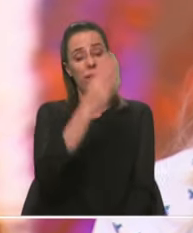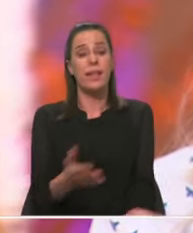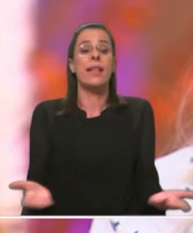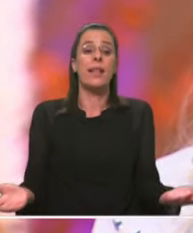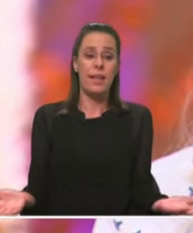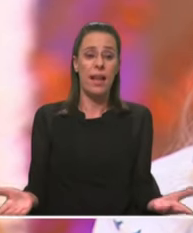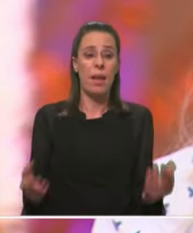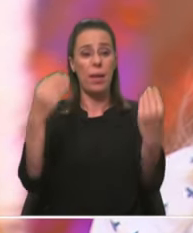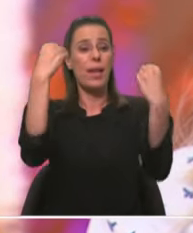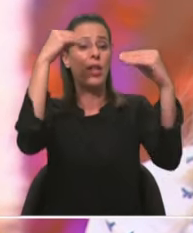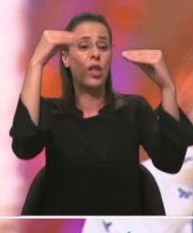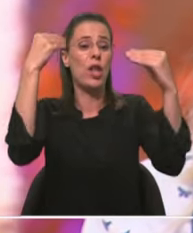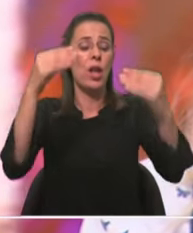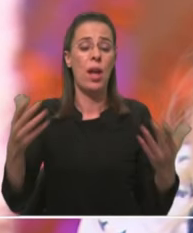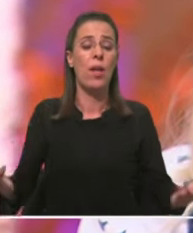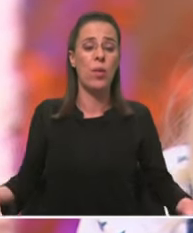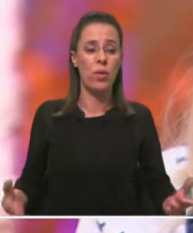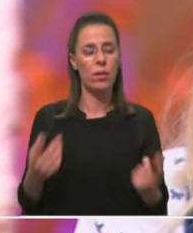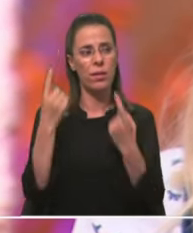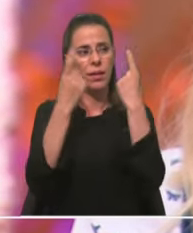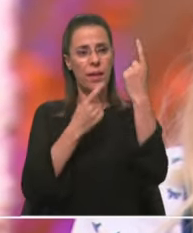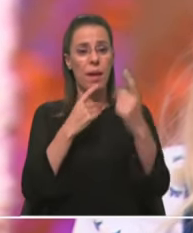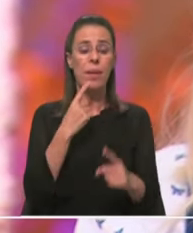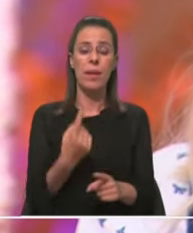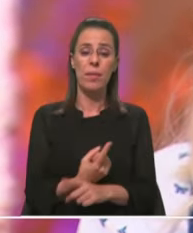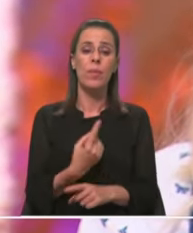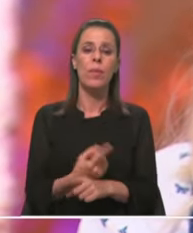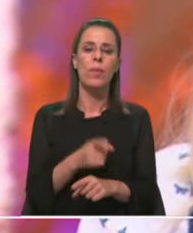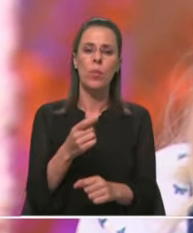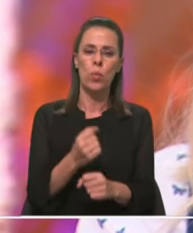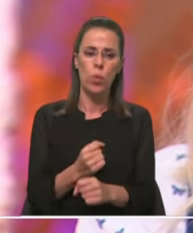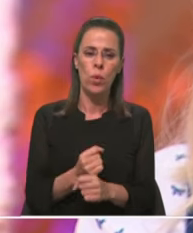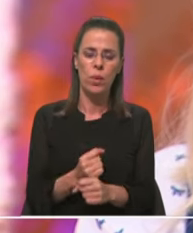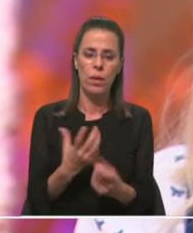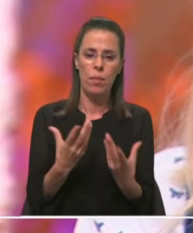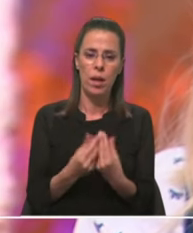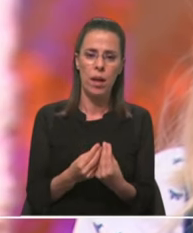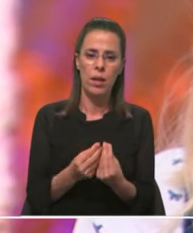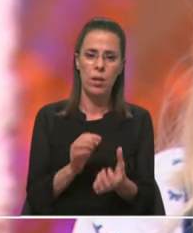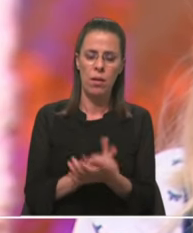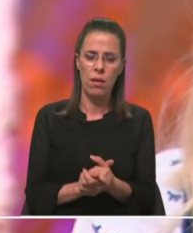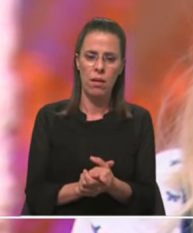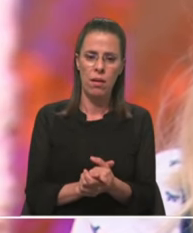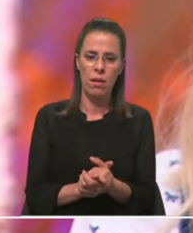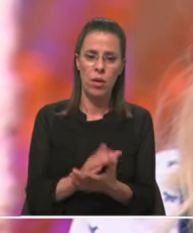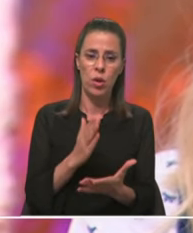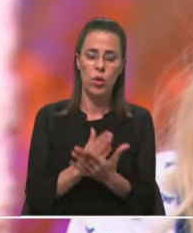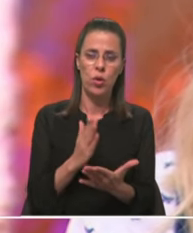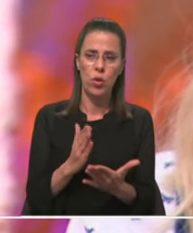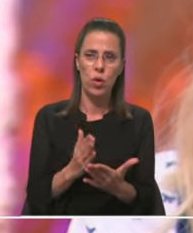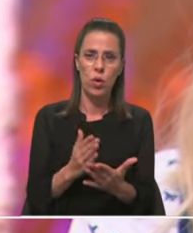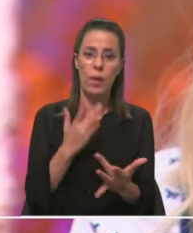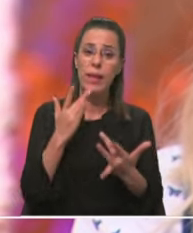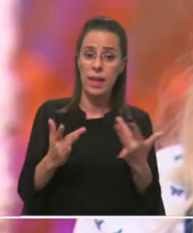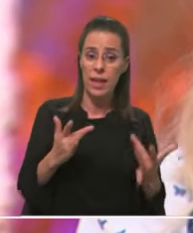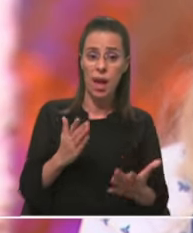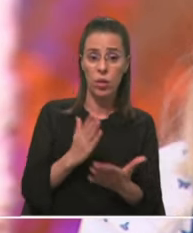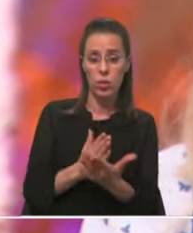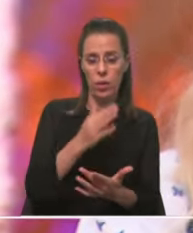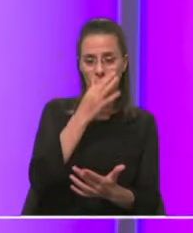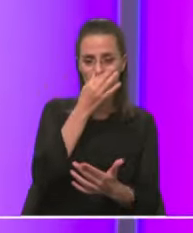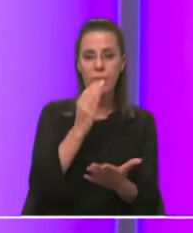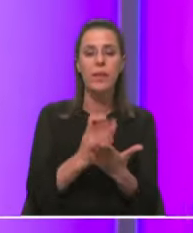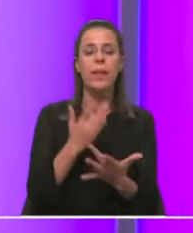é? Encenador, e já deve estar a pensar muitas coisas. Tu não trabalhas com ele, só em teatro só trabalhas com